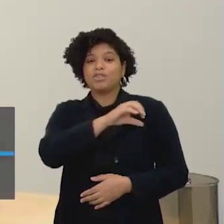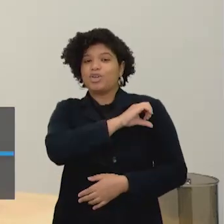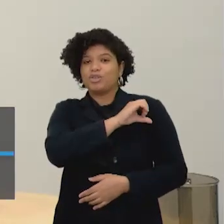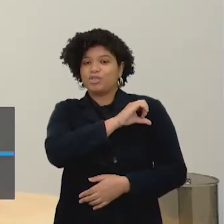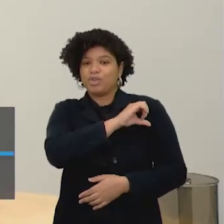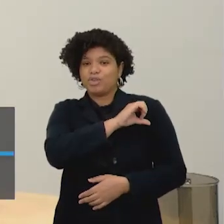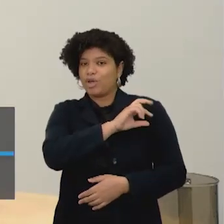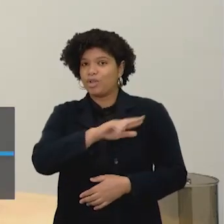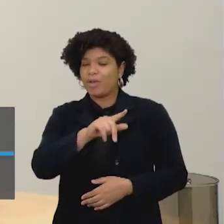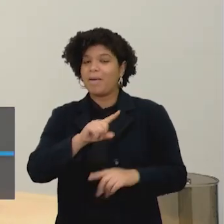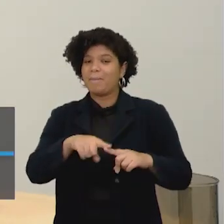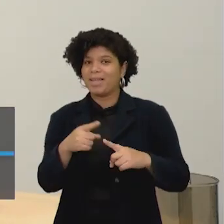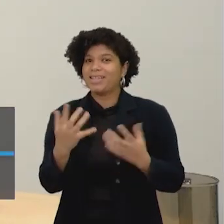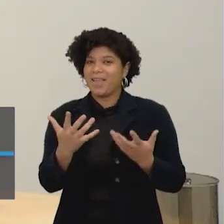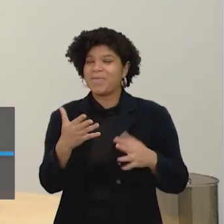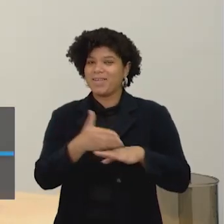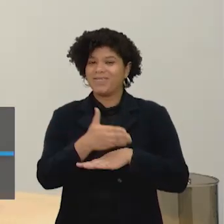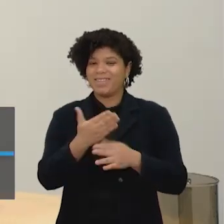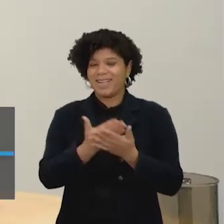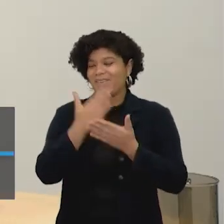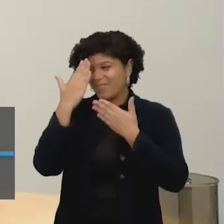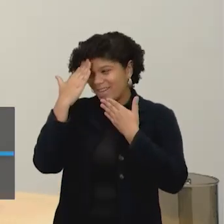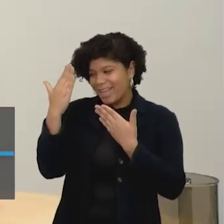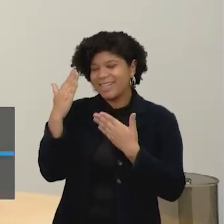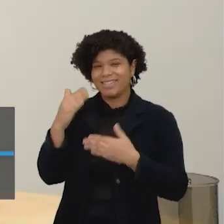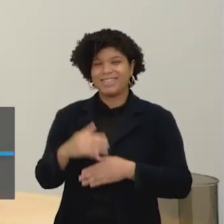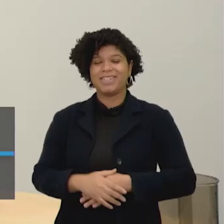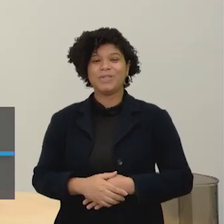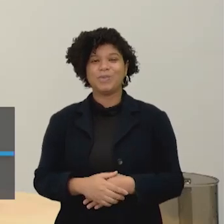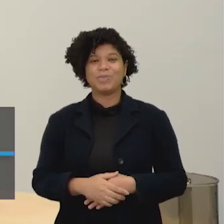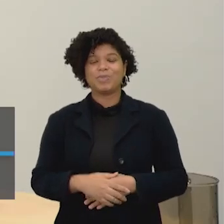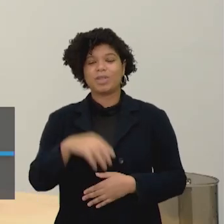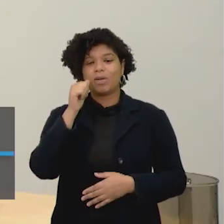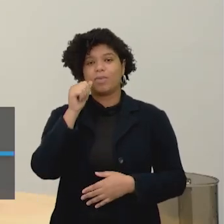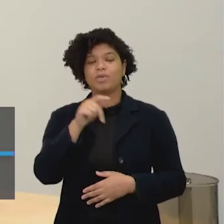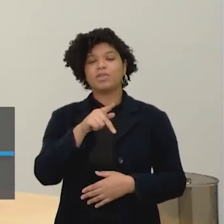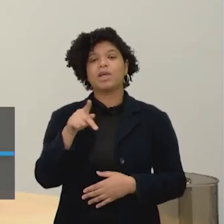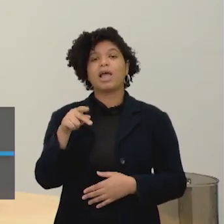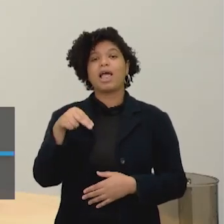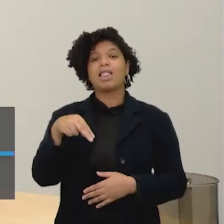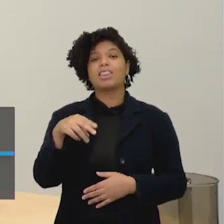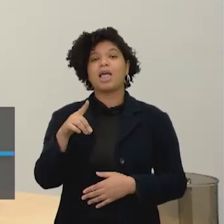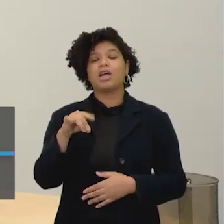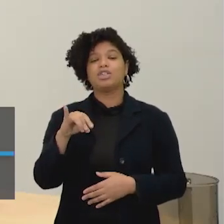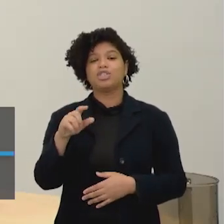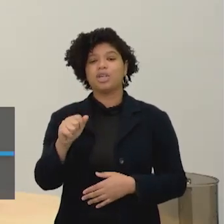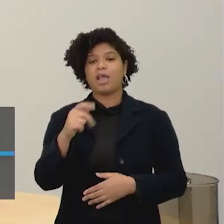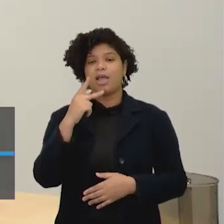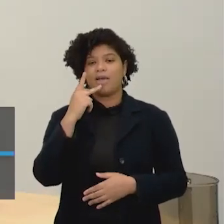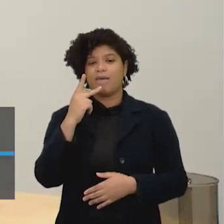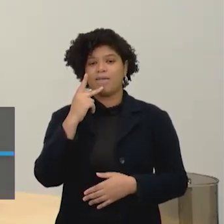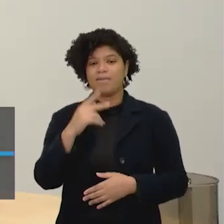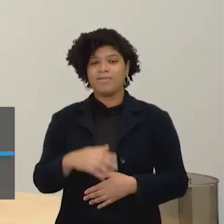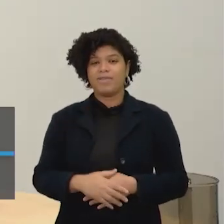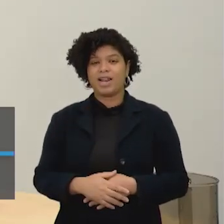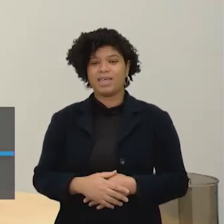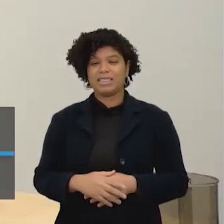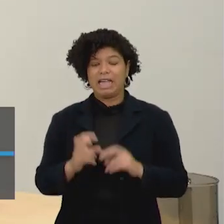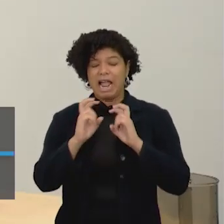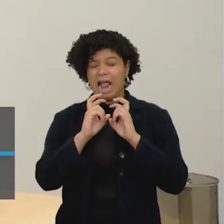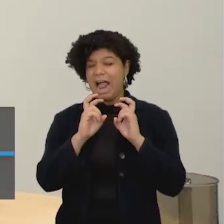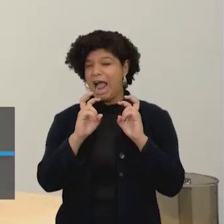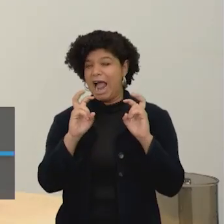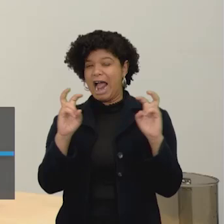quer participar e está participando da aula. Obrigada, Maria. Continue aí. Ó, a Pronádia coloca o seguinte, que berro ardido, aí